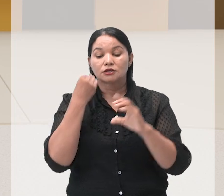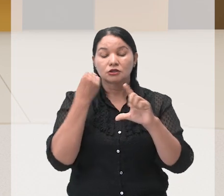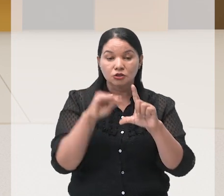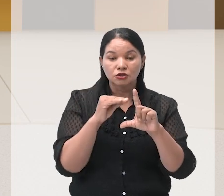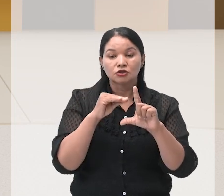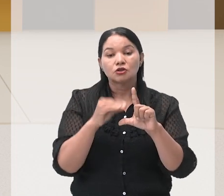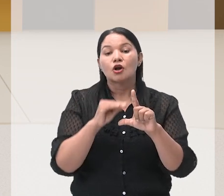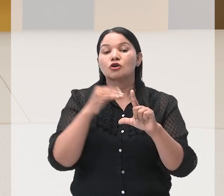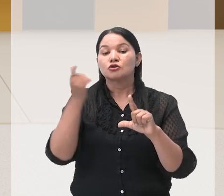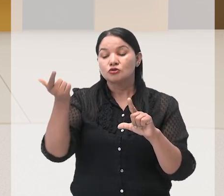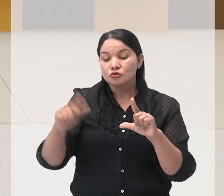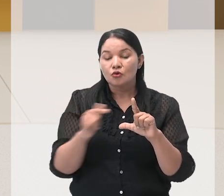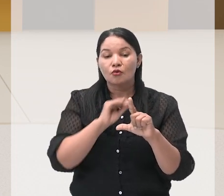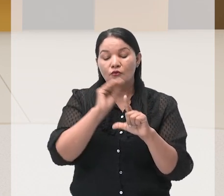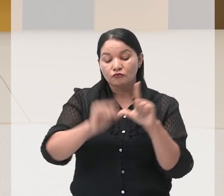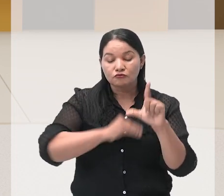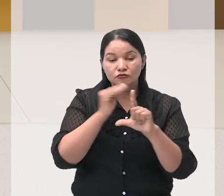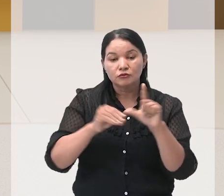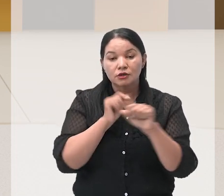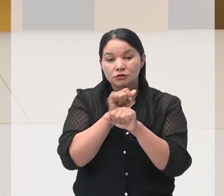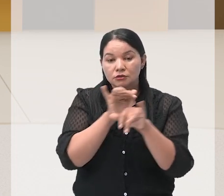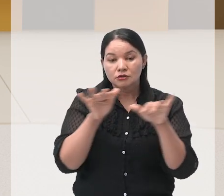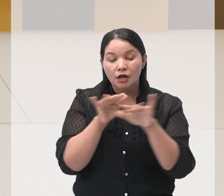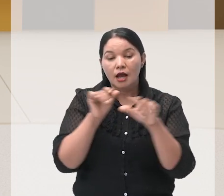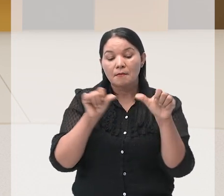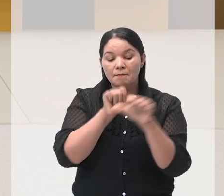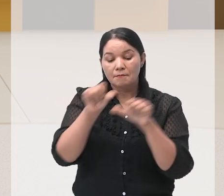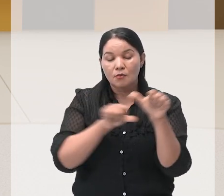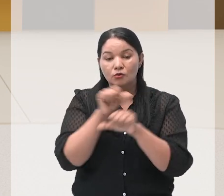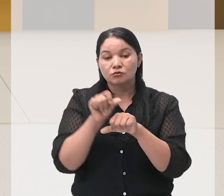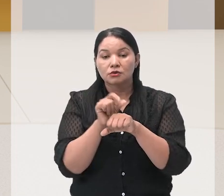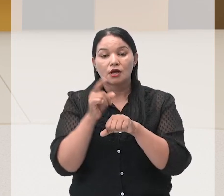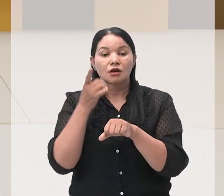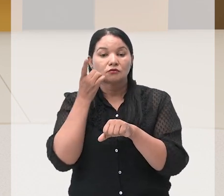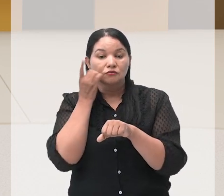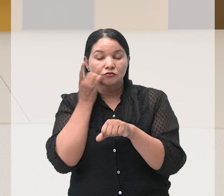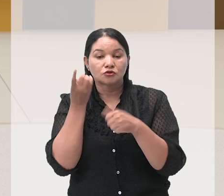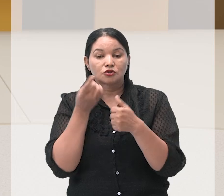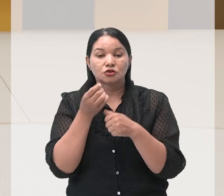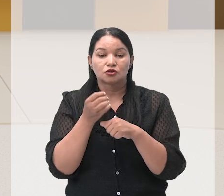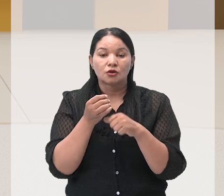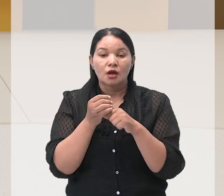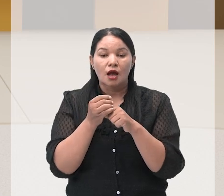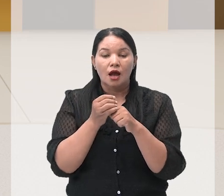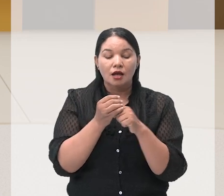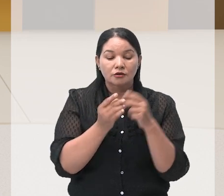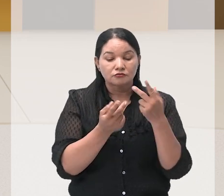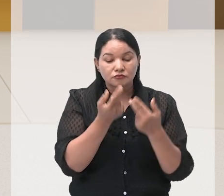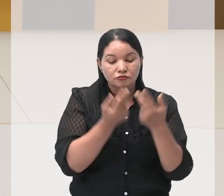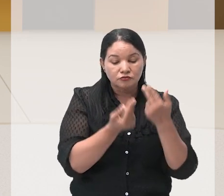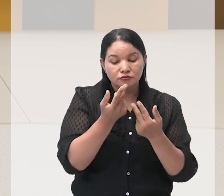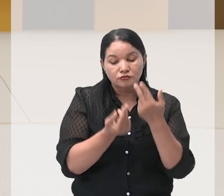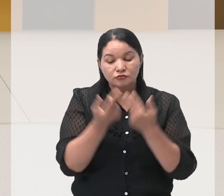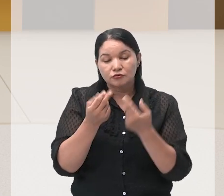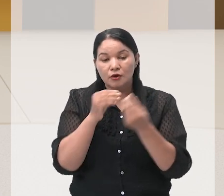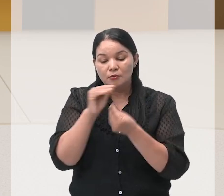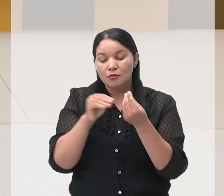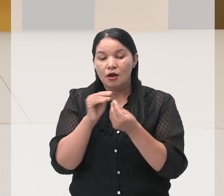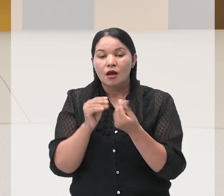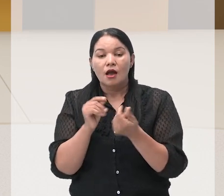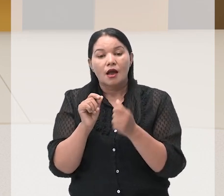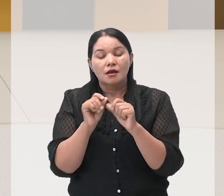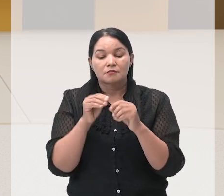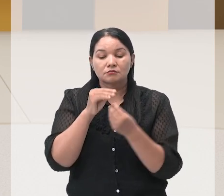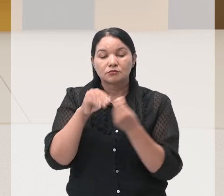ou outra e trazerem como se fosse da atualidade. Isso é muito importante. Outra dica para a gente não